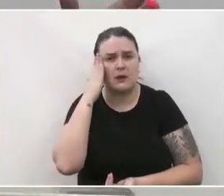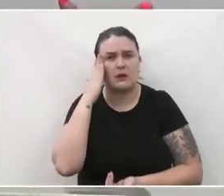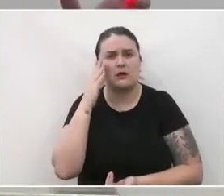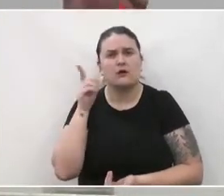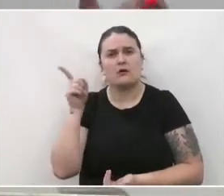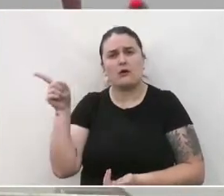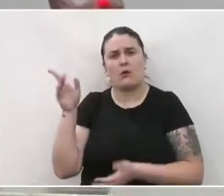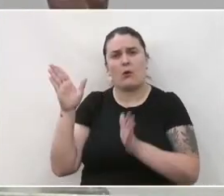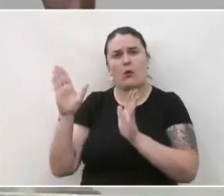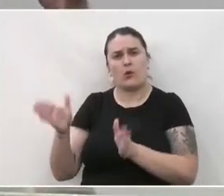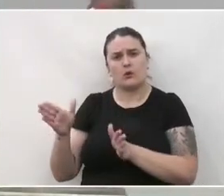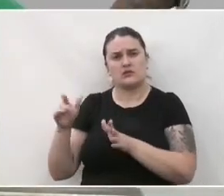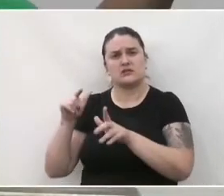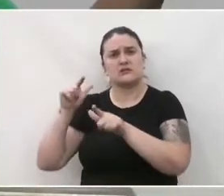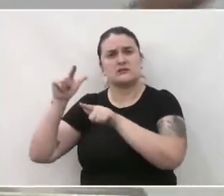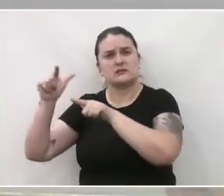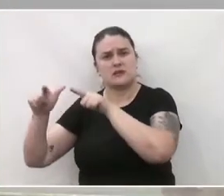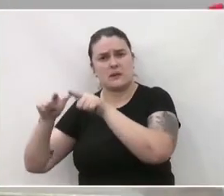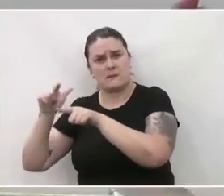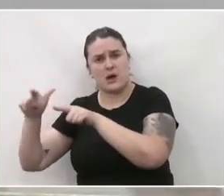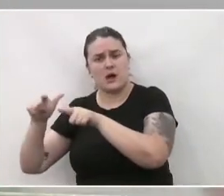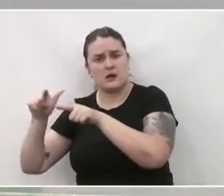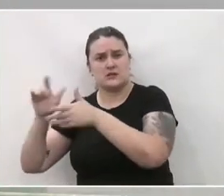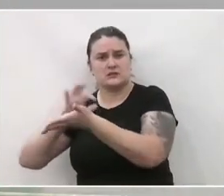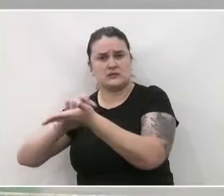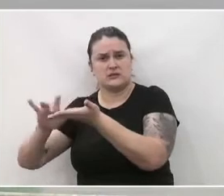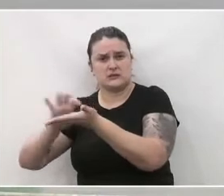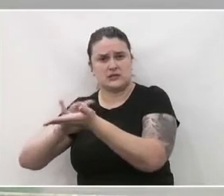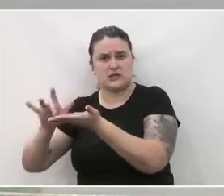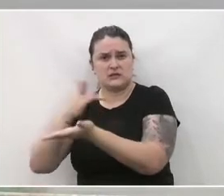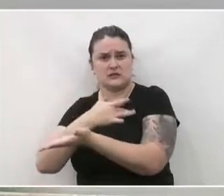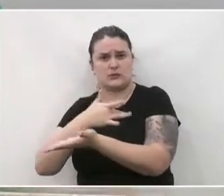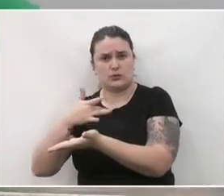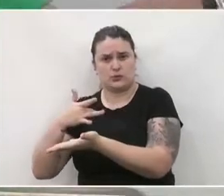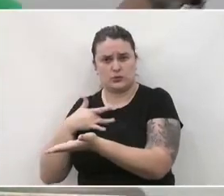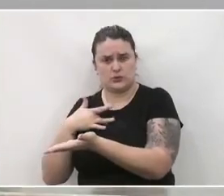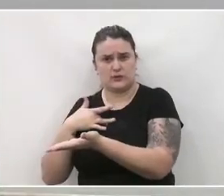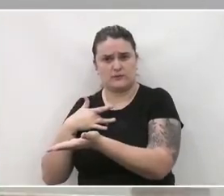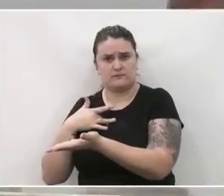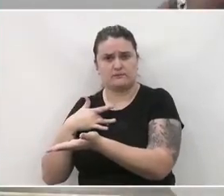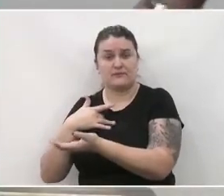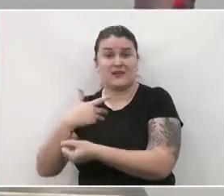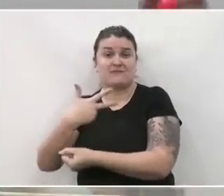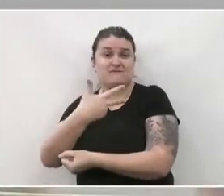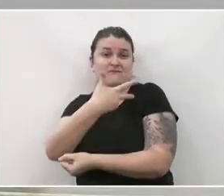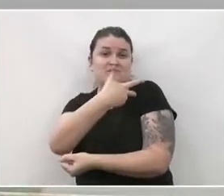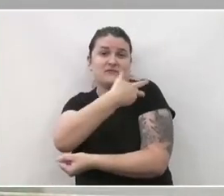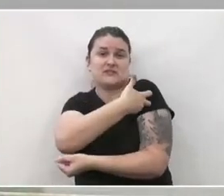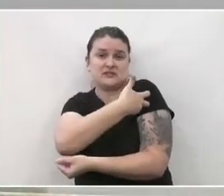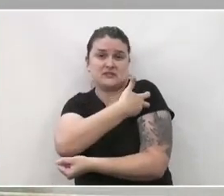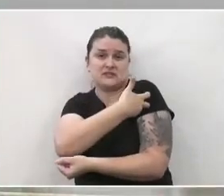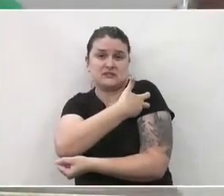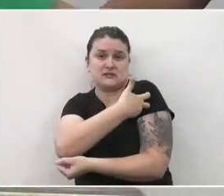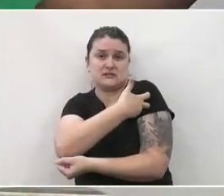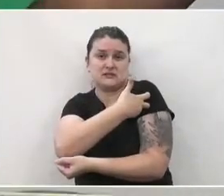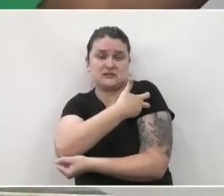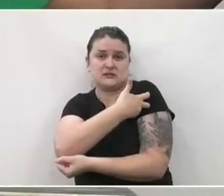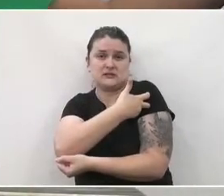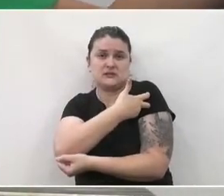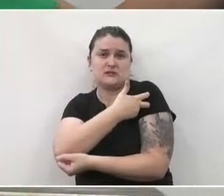hoje ocupa uma pasta totalmente importante no governo do Paraná, onde as vacinas vêm pelo